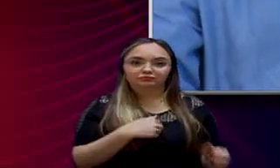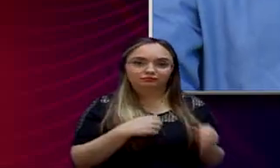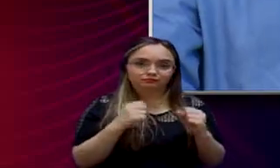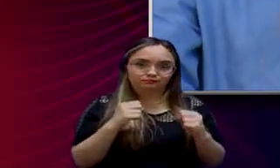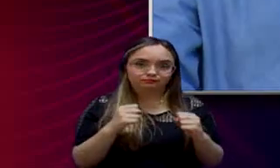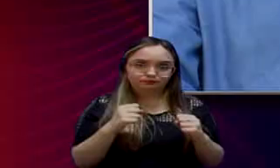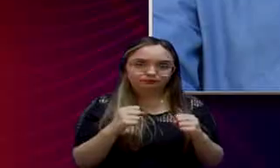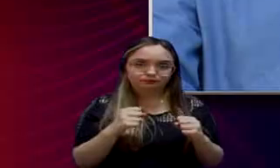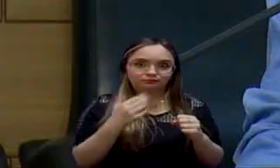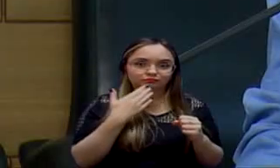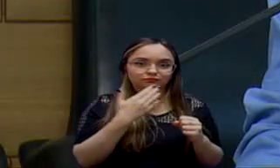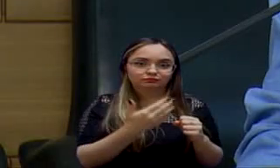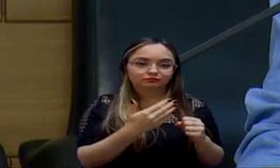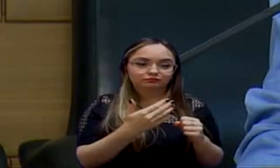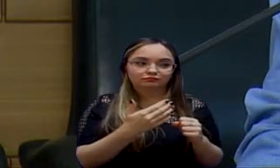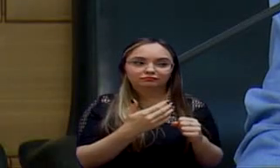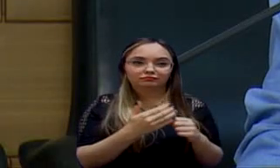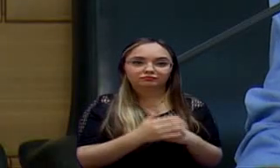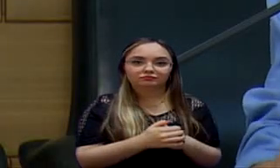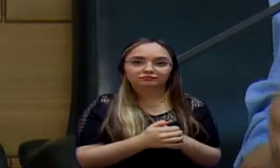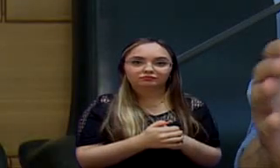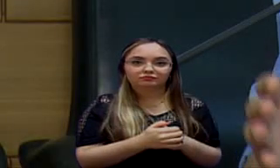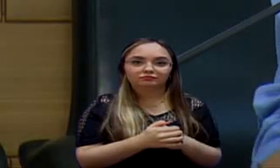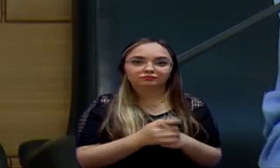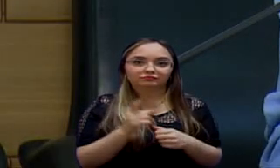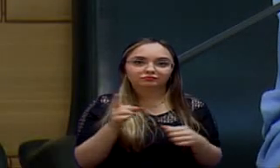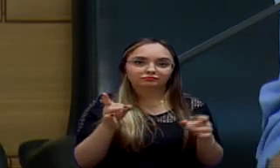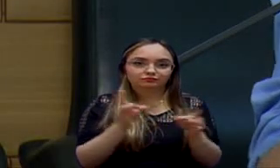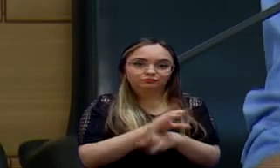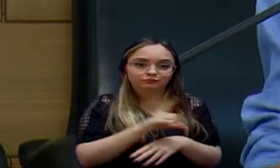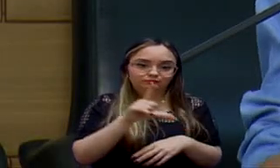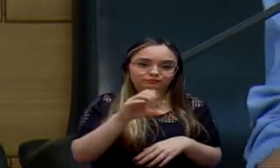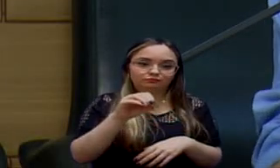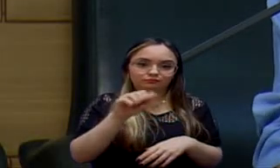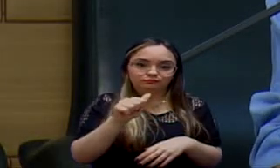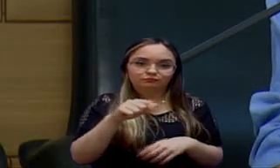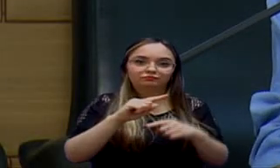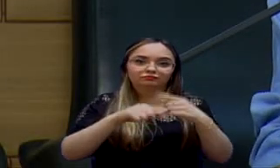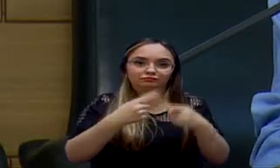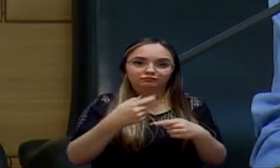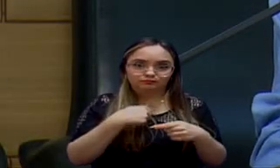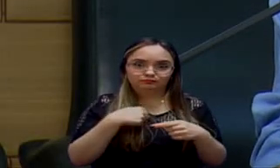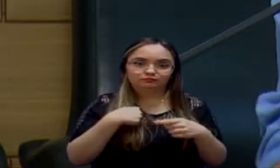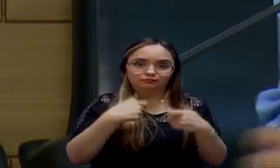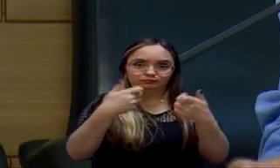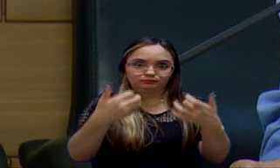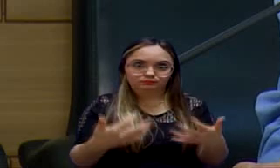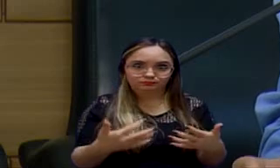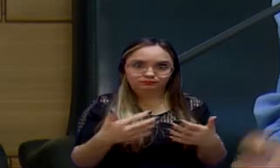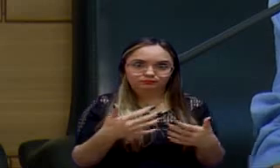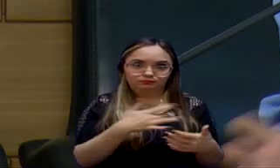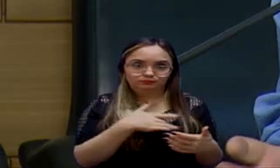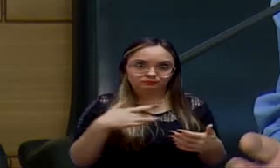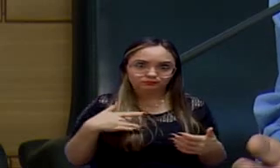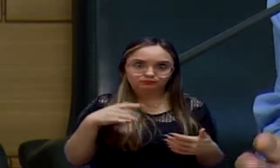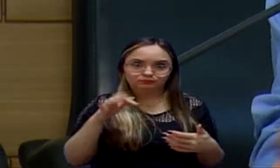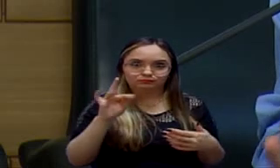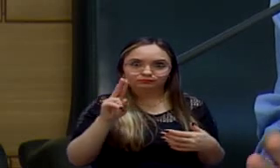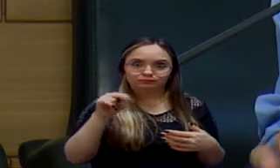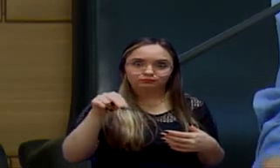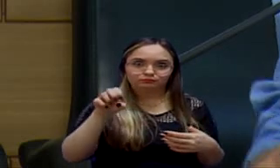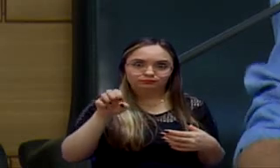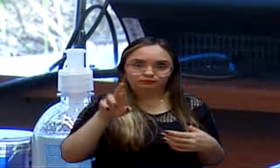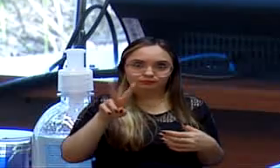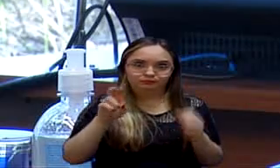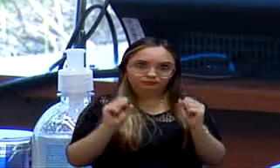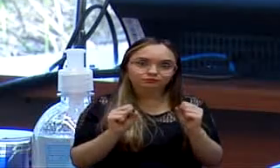pedir para terminar a Loa E aí ao final as entradas esse assunto saúde funserv Pode